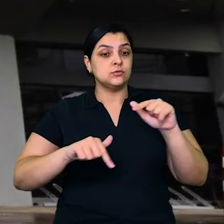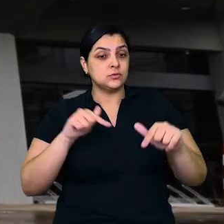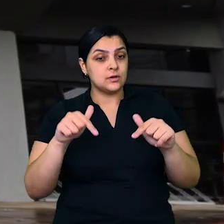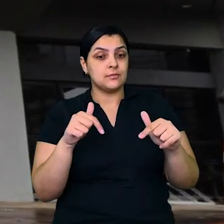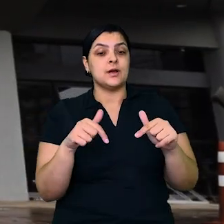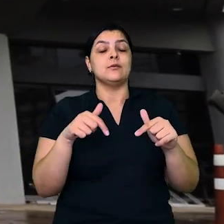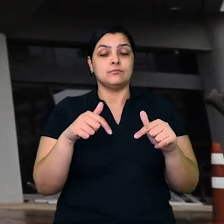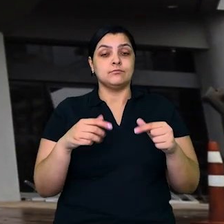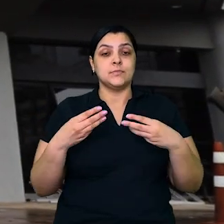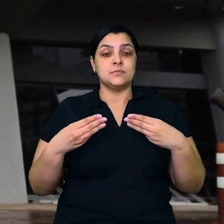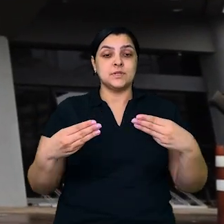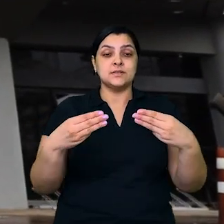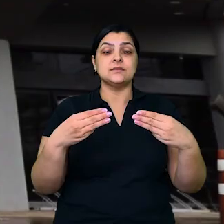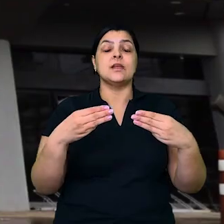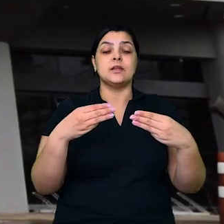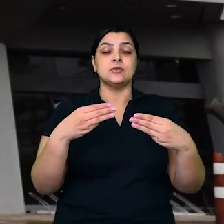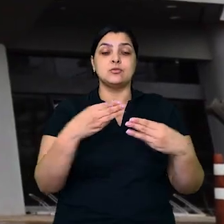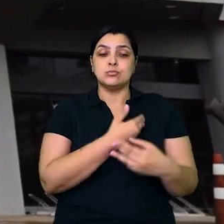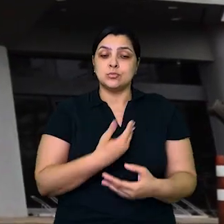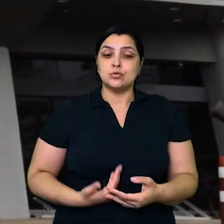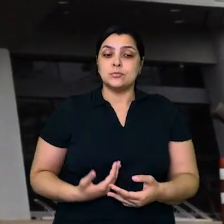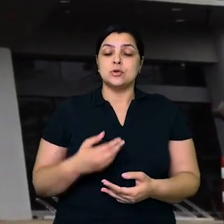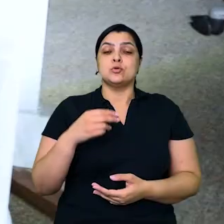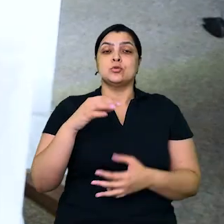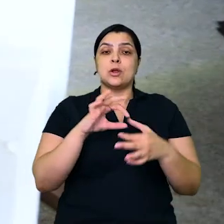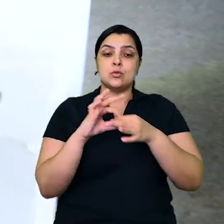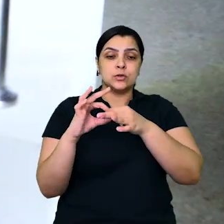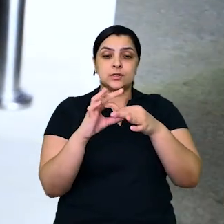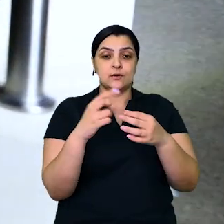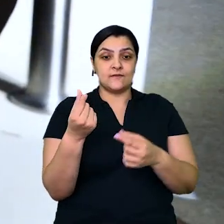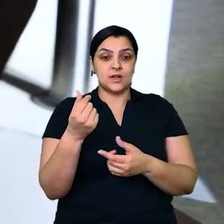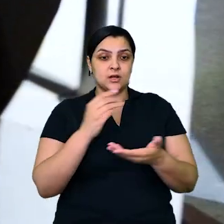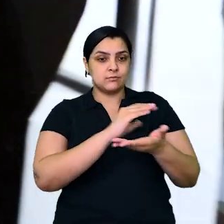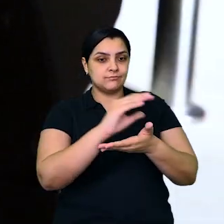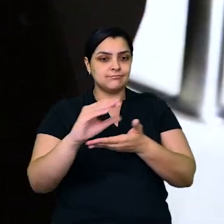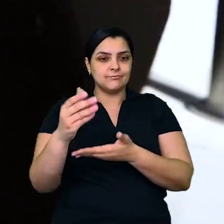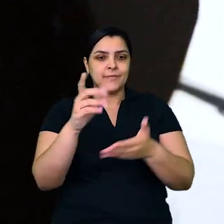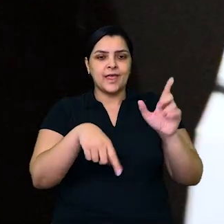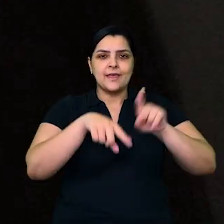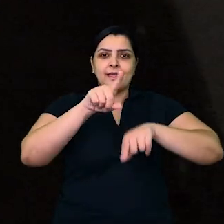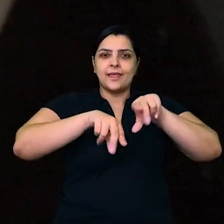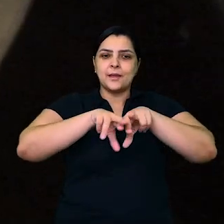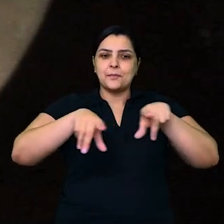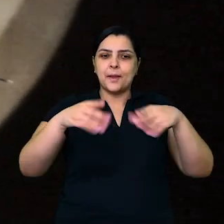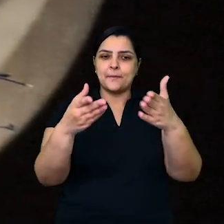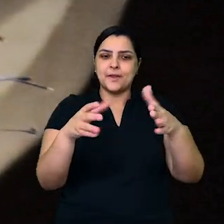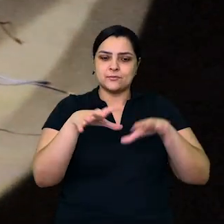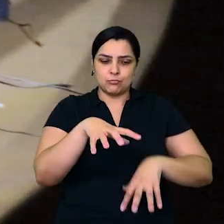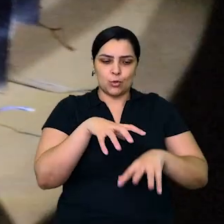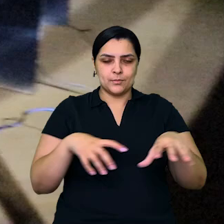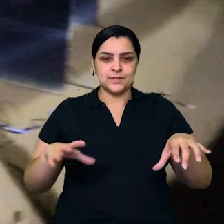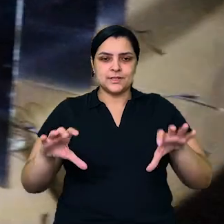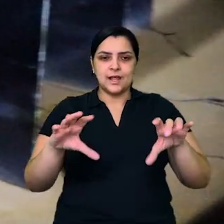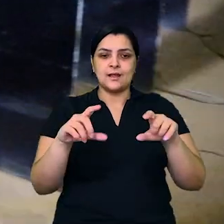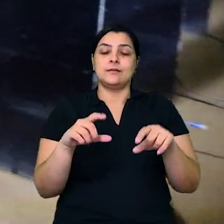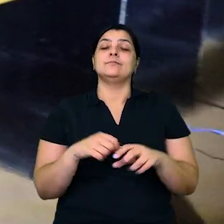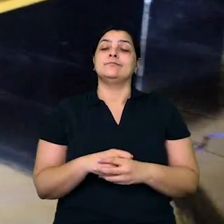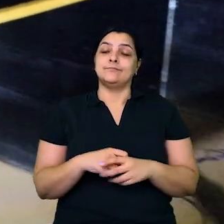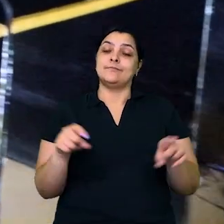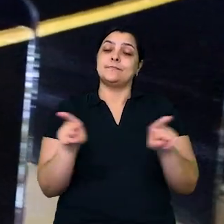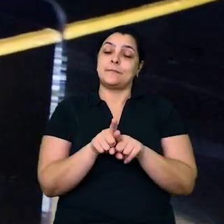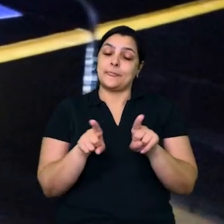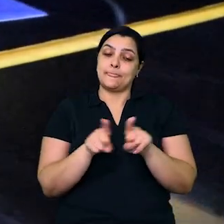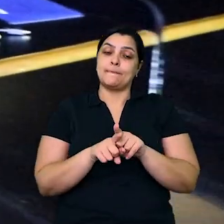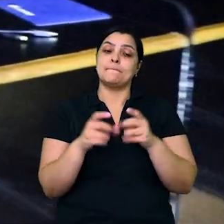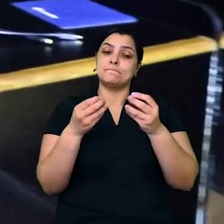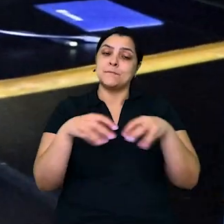Trabalho e do Ministério Público da União. O valor será destinado para a troca de equipamentos e imobiliários, além da